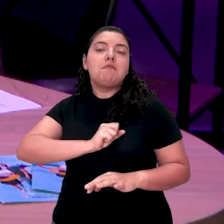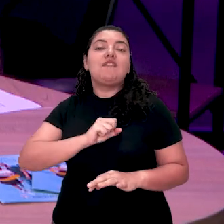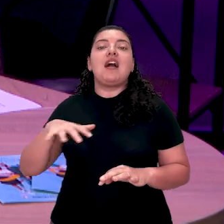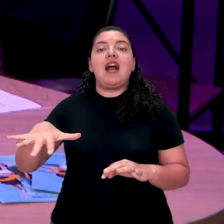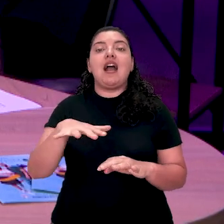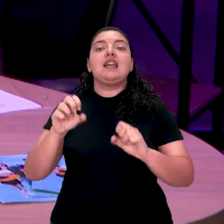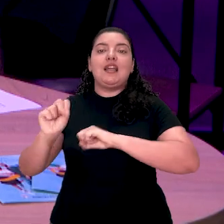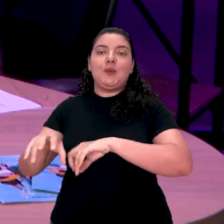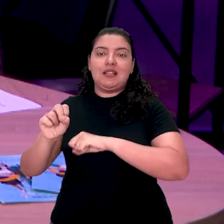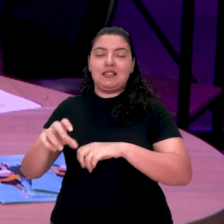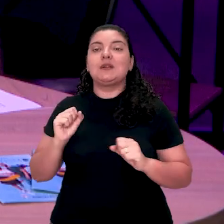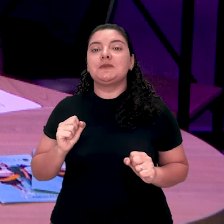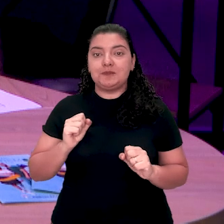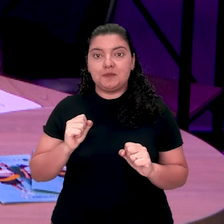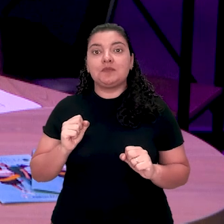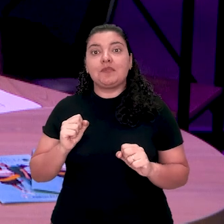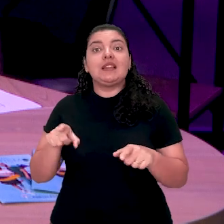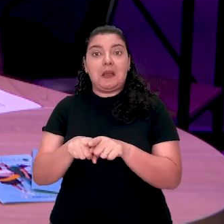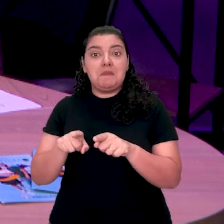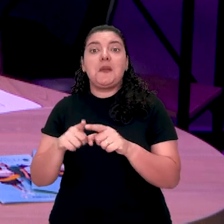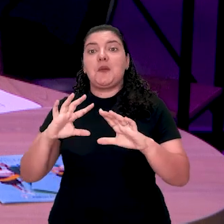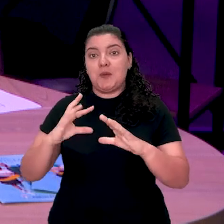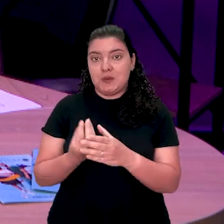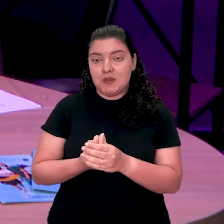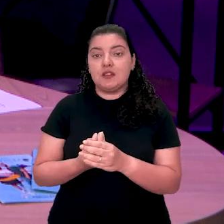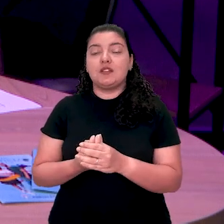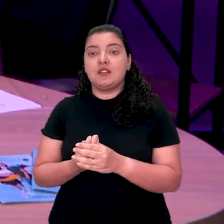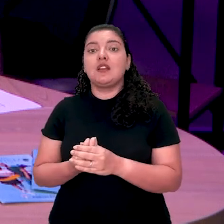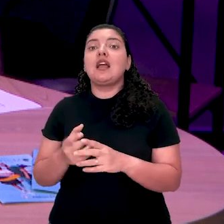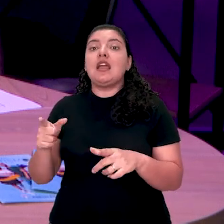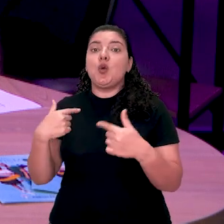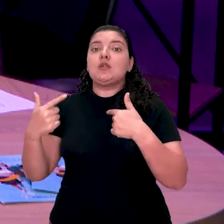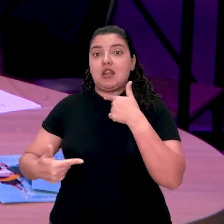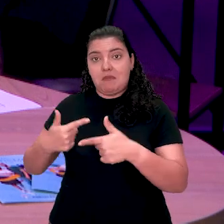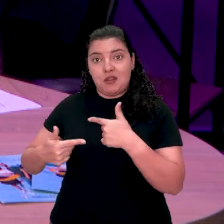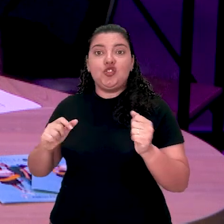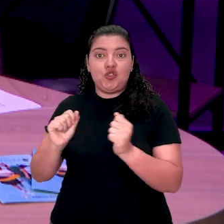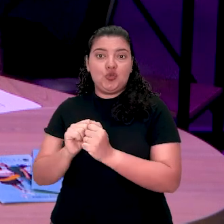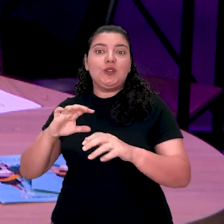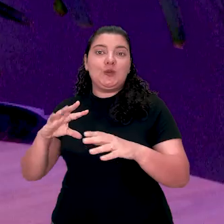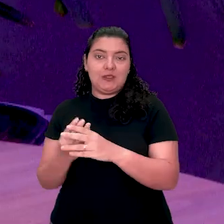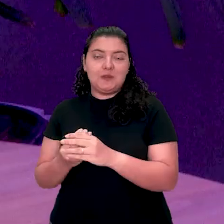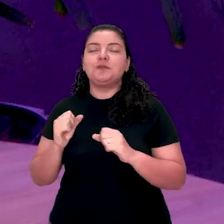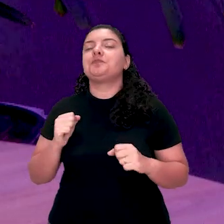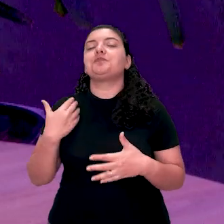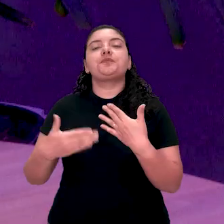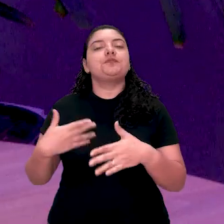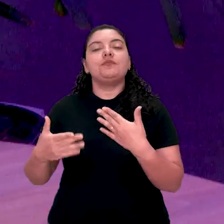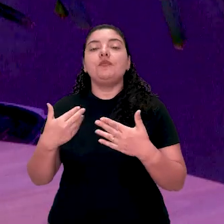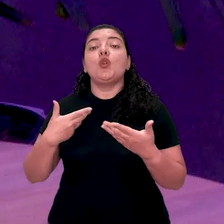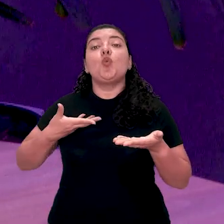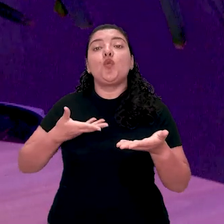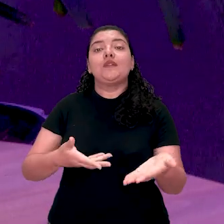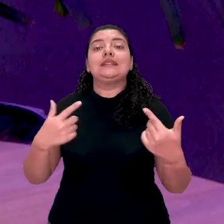tinha pela educação. E pela inclusão. Né? Porque de uma forma ou de outra eu estava trabalhando com a inclusão. E